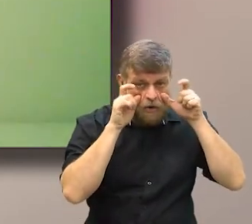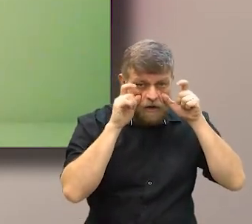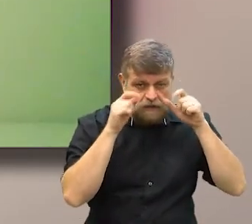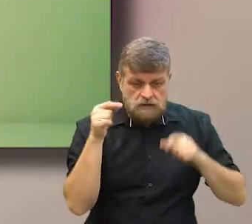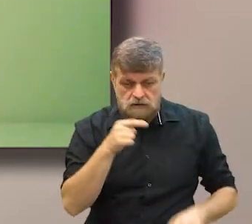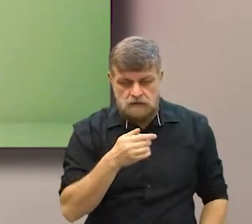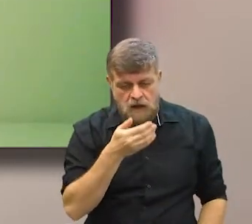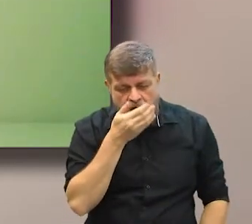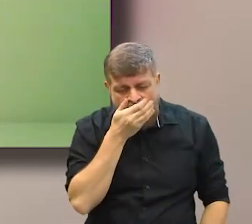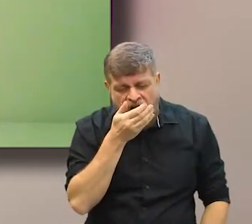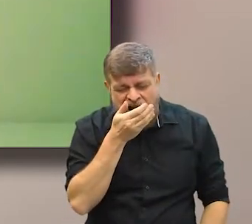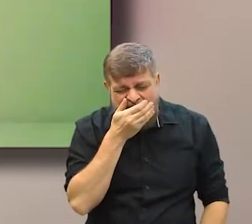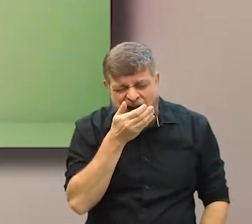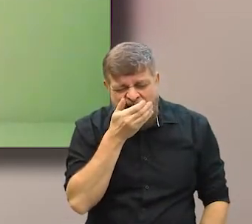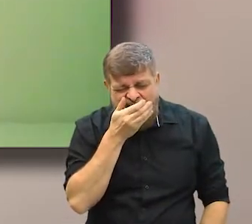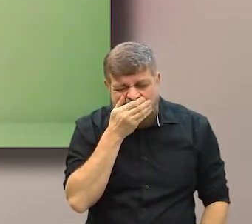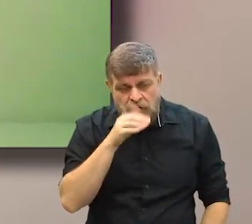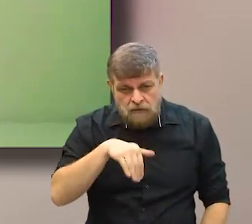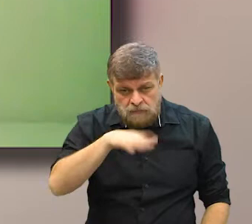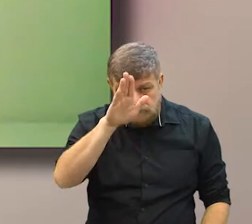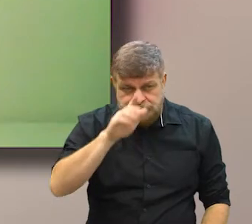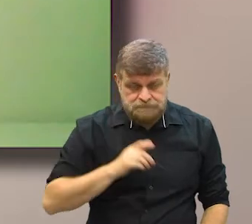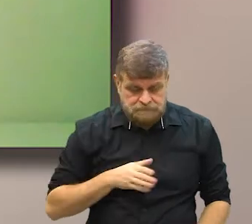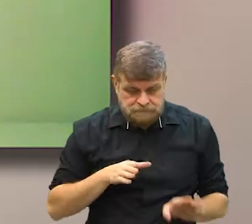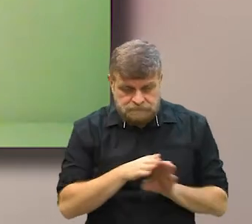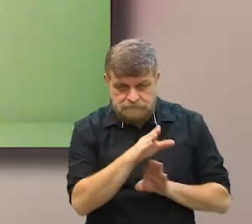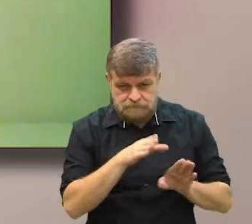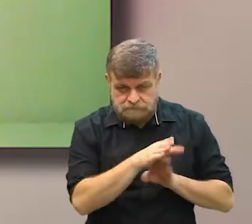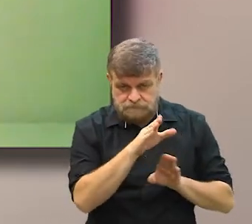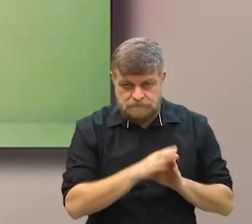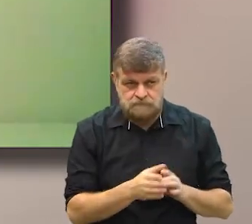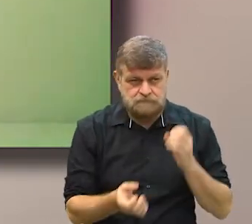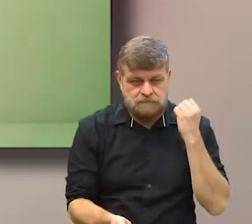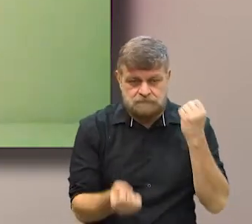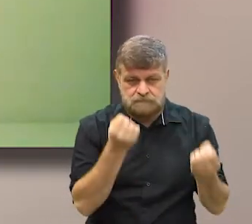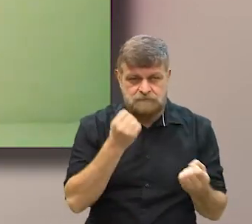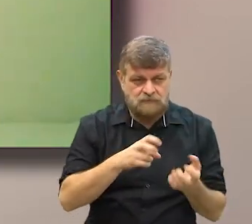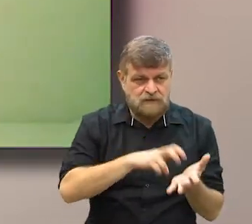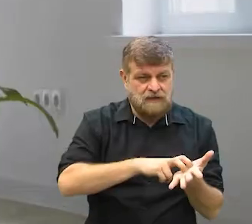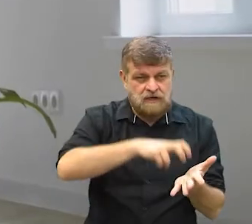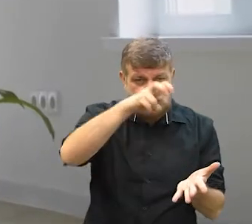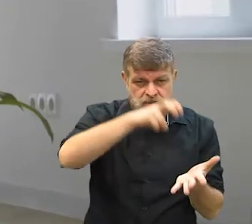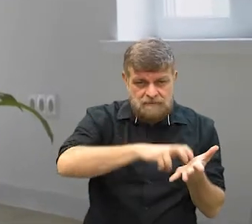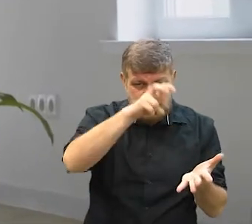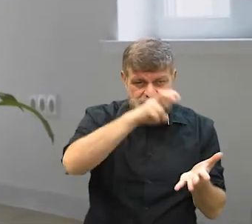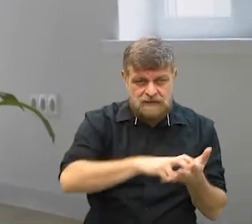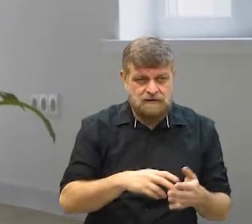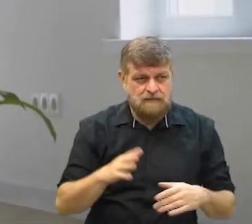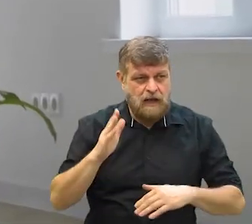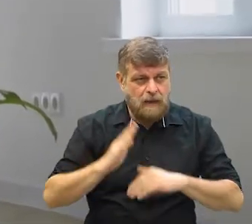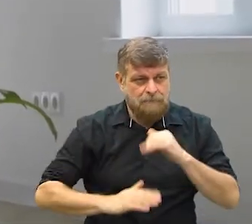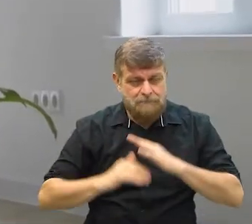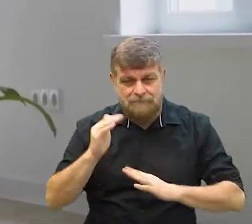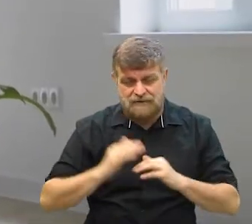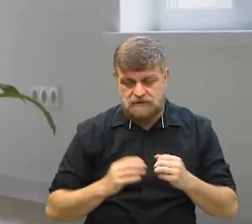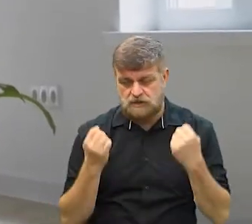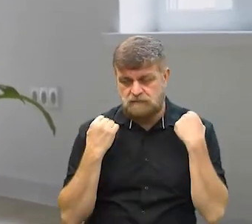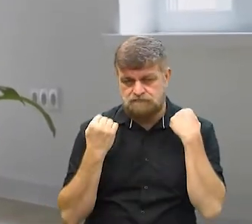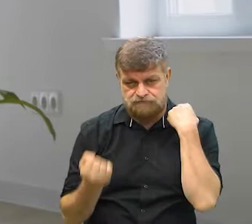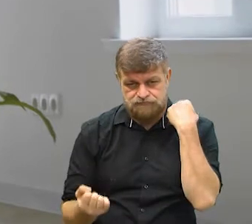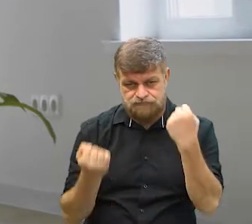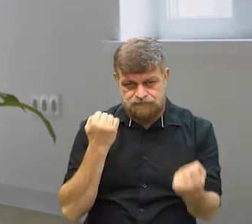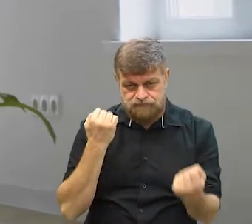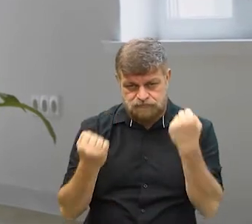ficar acordadas, né, que têm uma sonolência um pouco maior de dia, a gente recomenda atividade física de manhã, mas a própria atividade